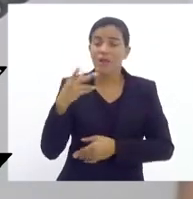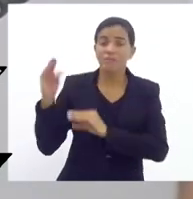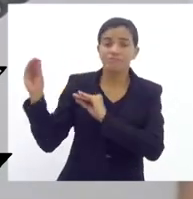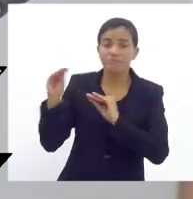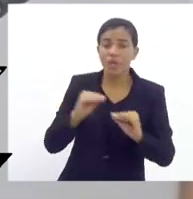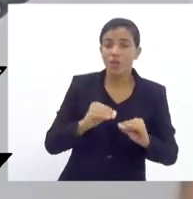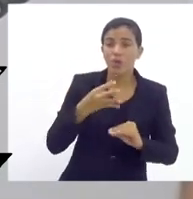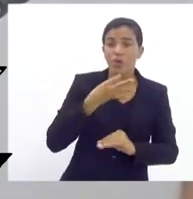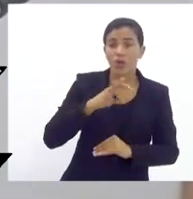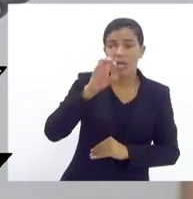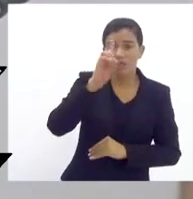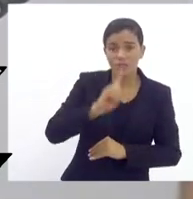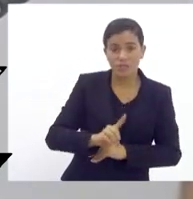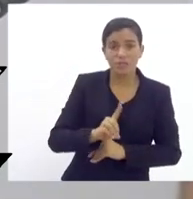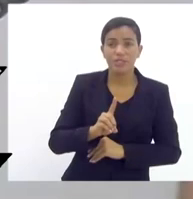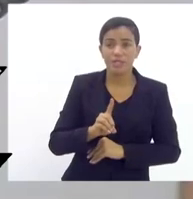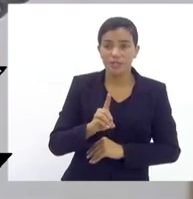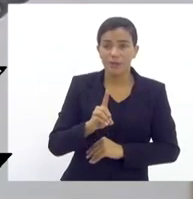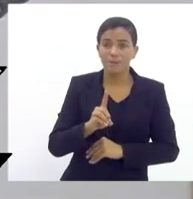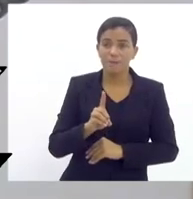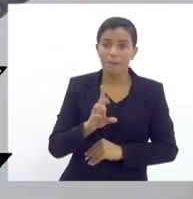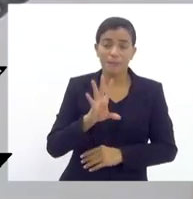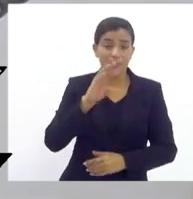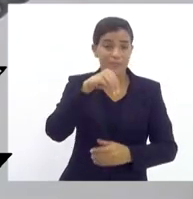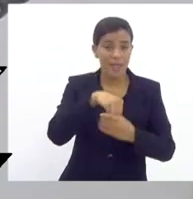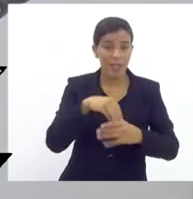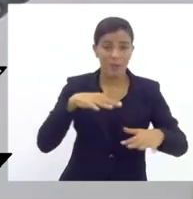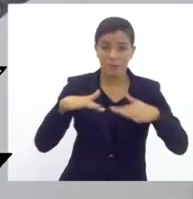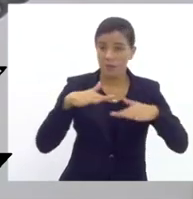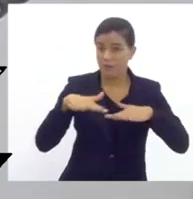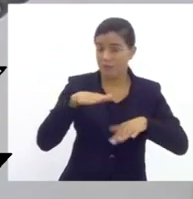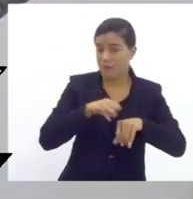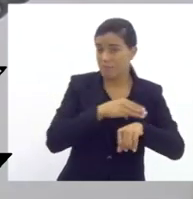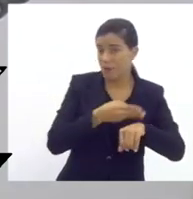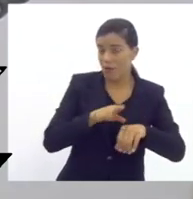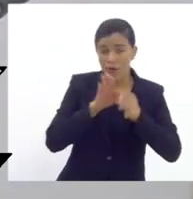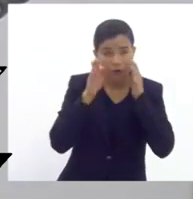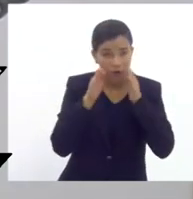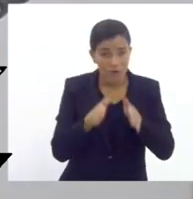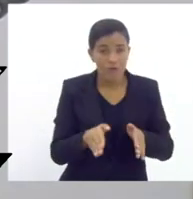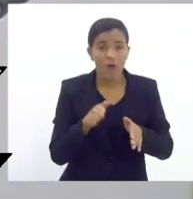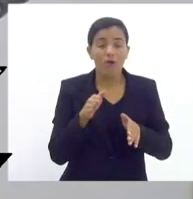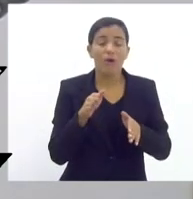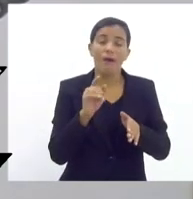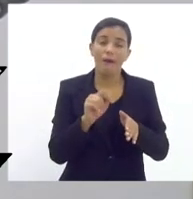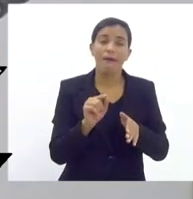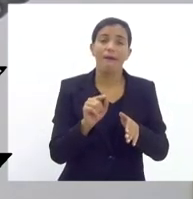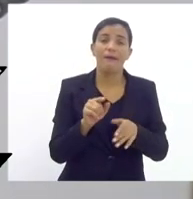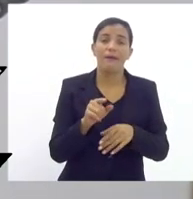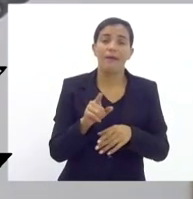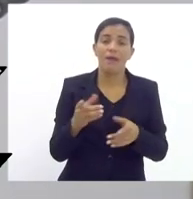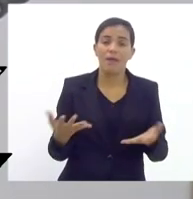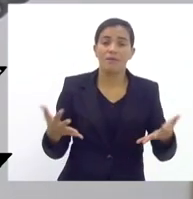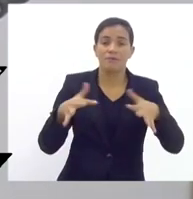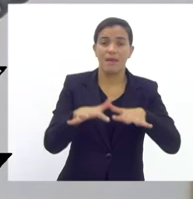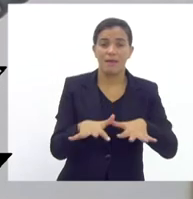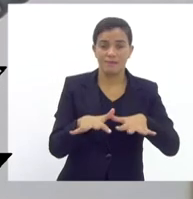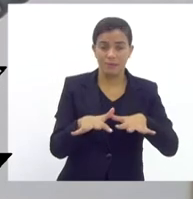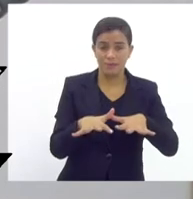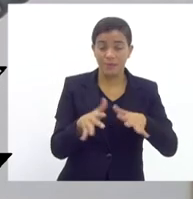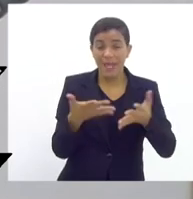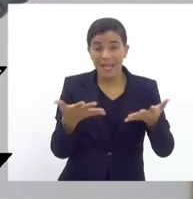não conhece direitos deles então dentro da Marrom nosso foco é mais nossa atividade de integração e